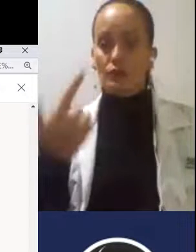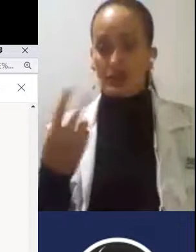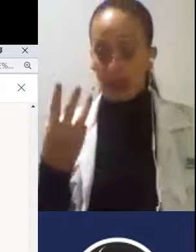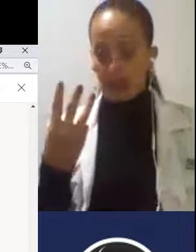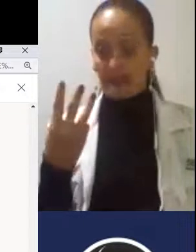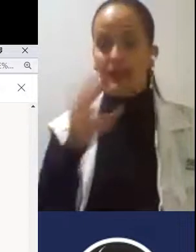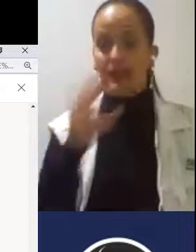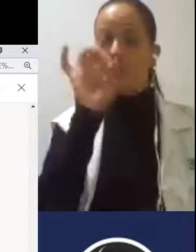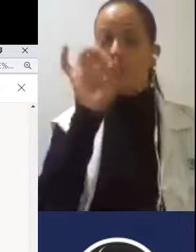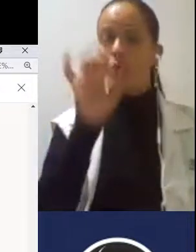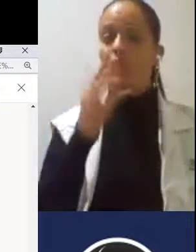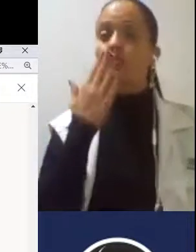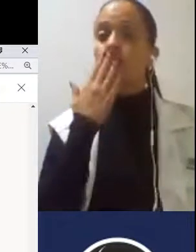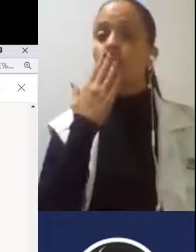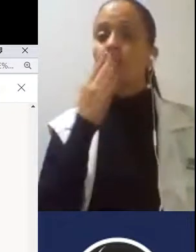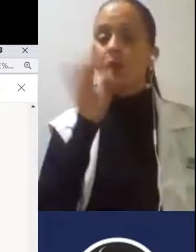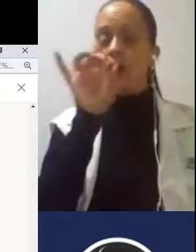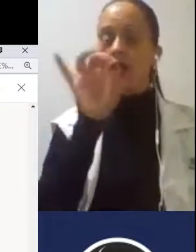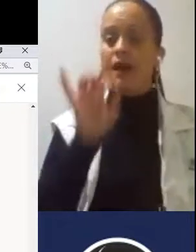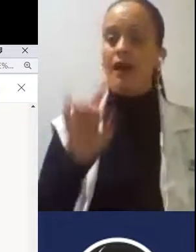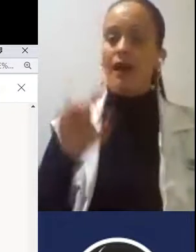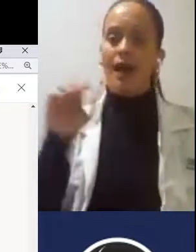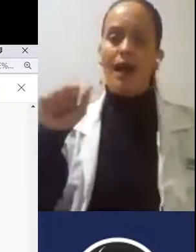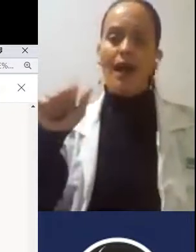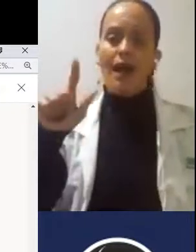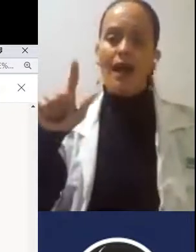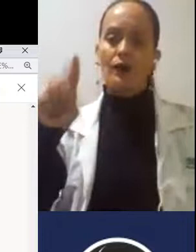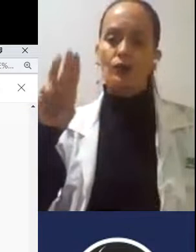é preciso vocês ficarem atentos a